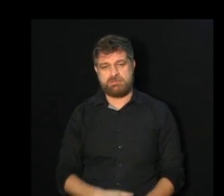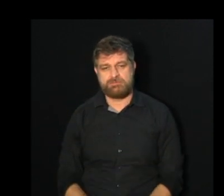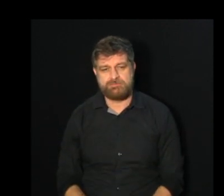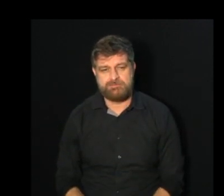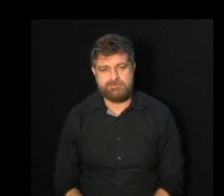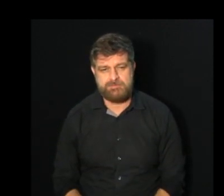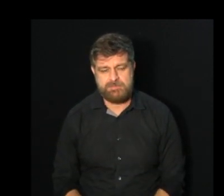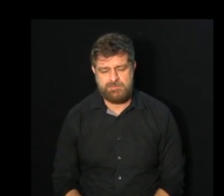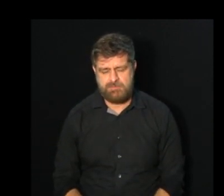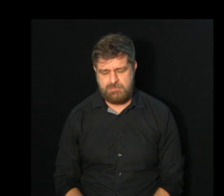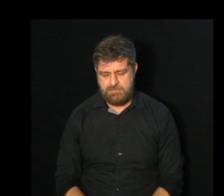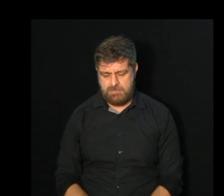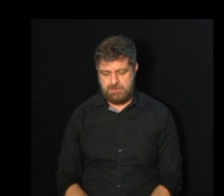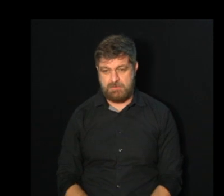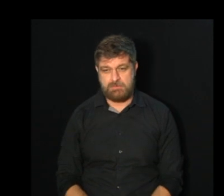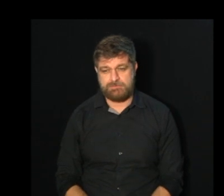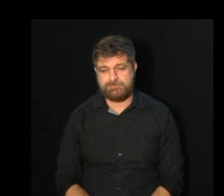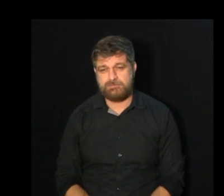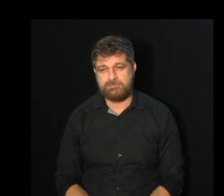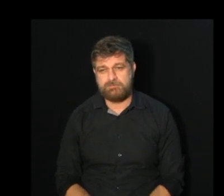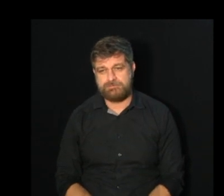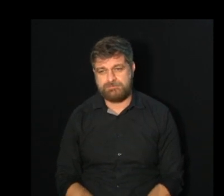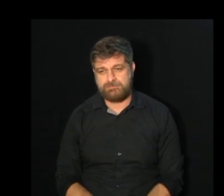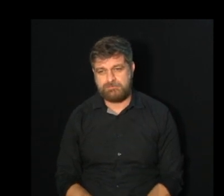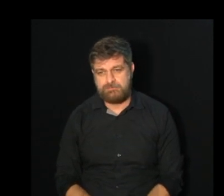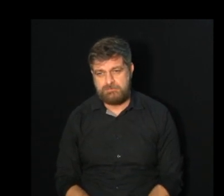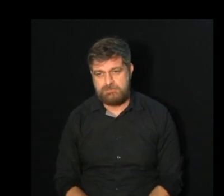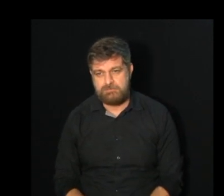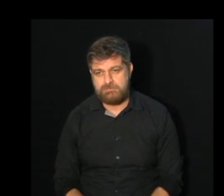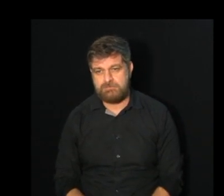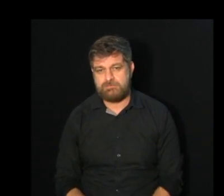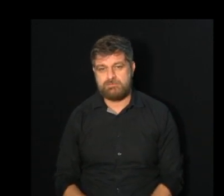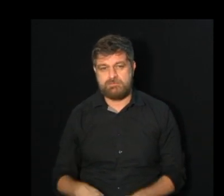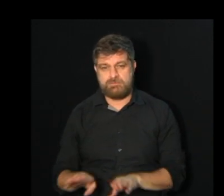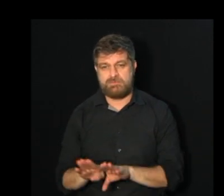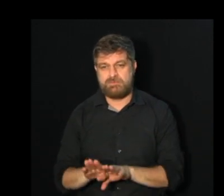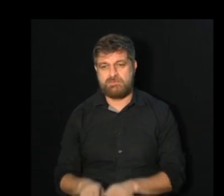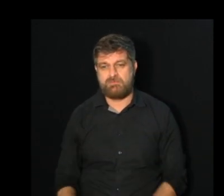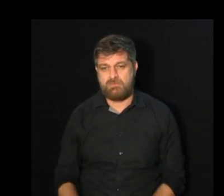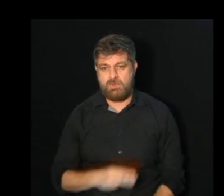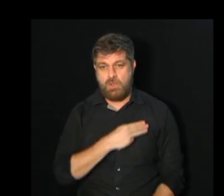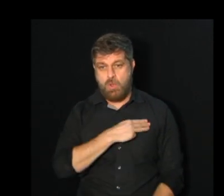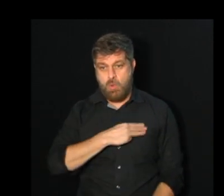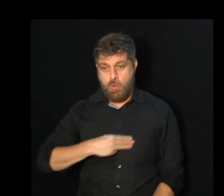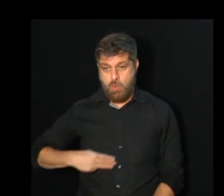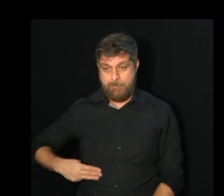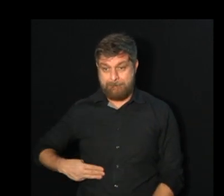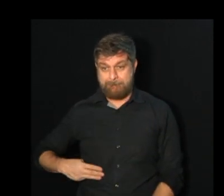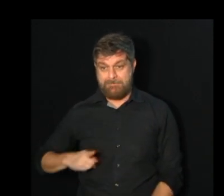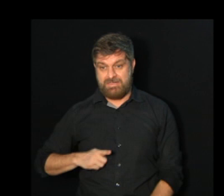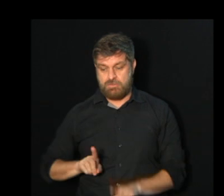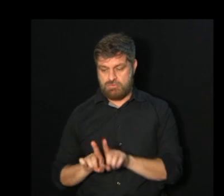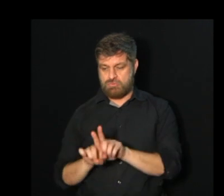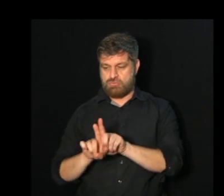E o nosso astronauta, o ministro em exercício agora,